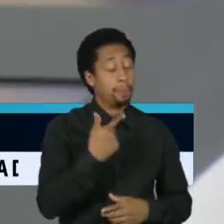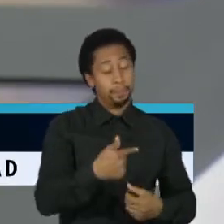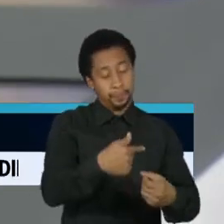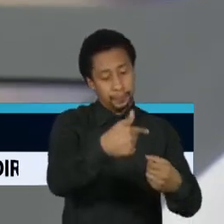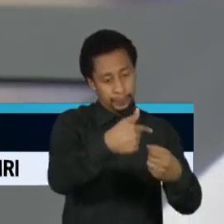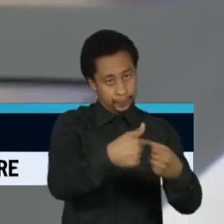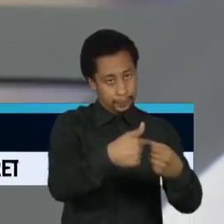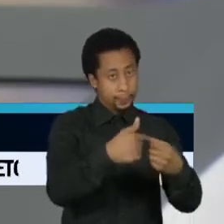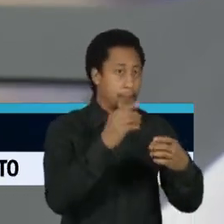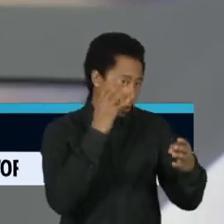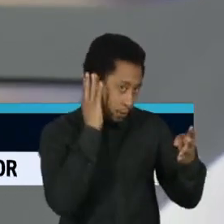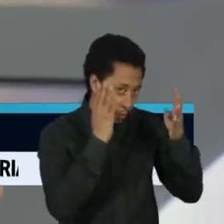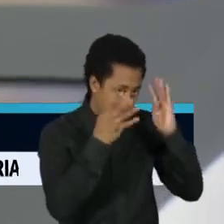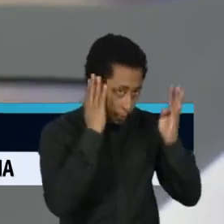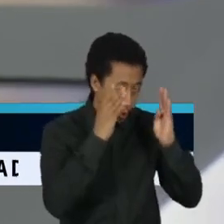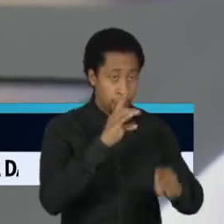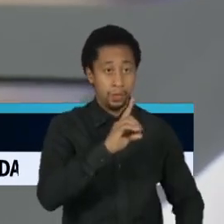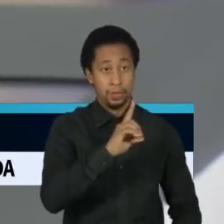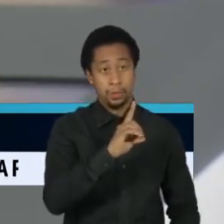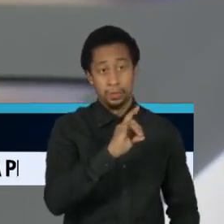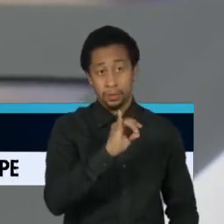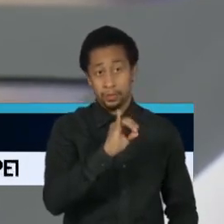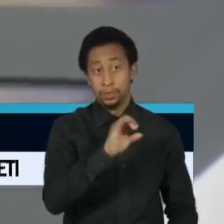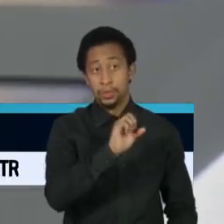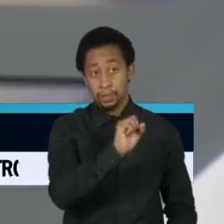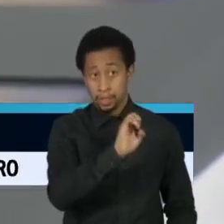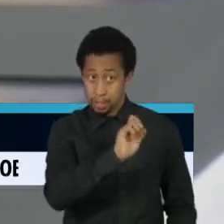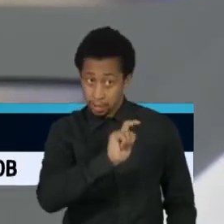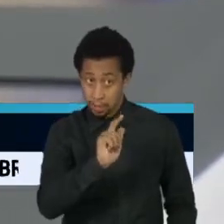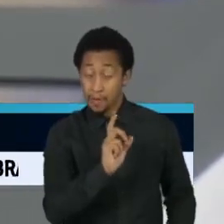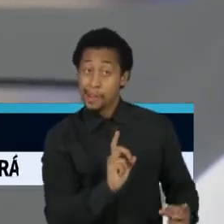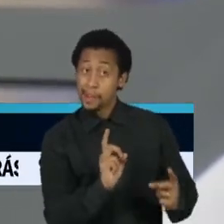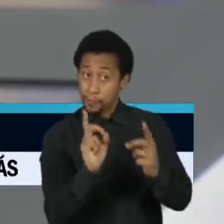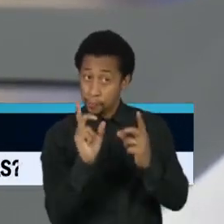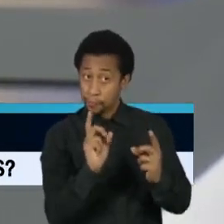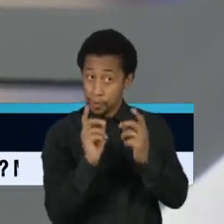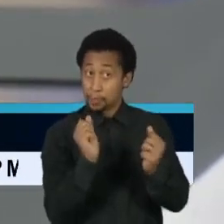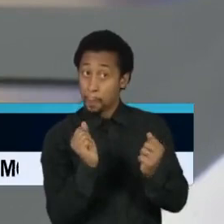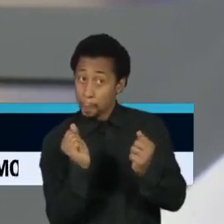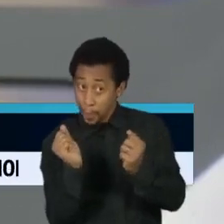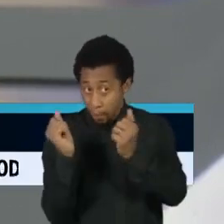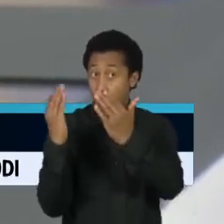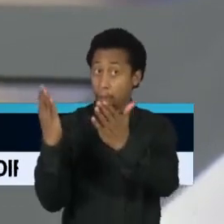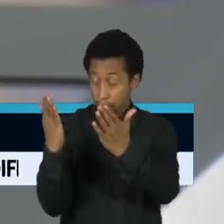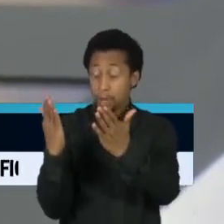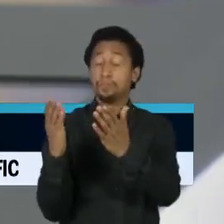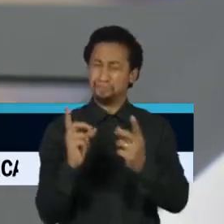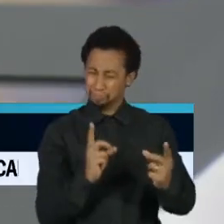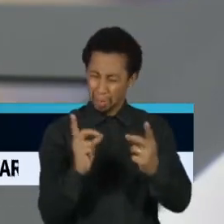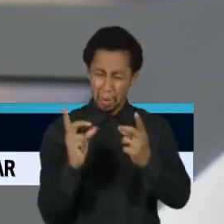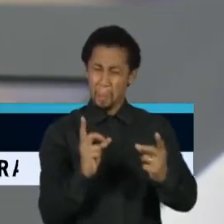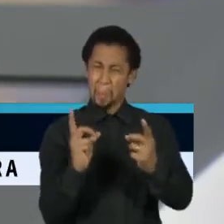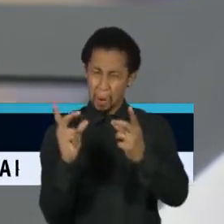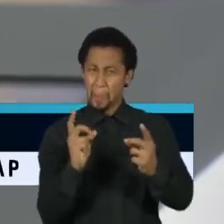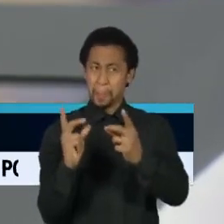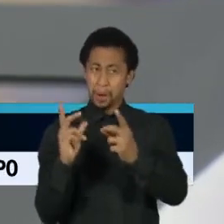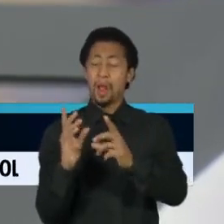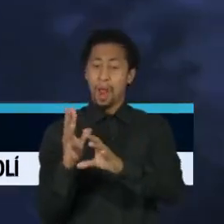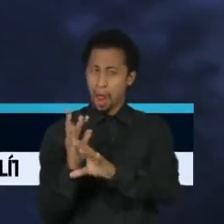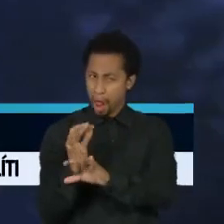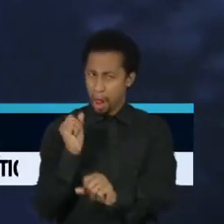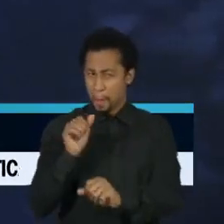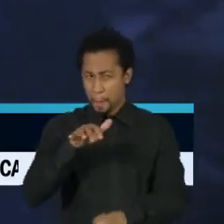e é relativamente grande a parte que a gente precisa importar para completar o mercado doméstico de diesel, se eu não me engano, é perto